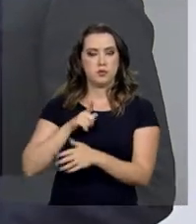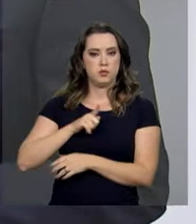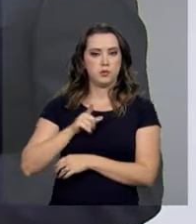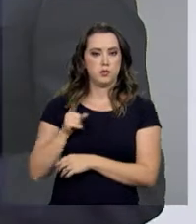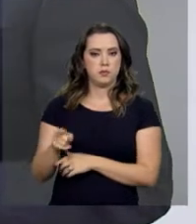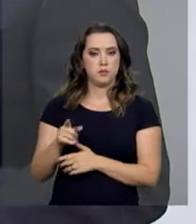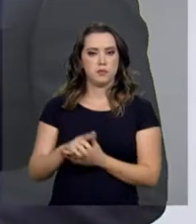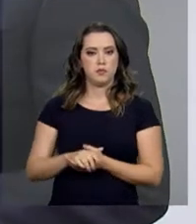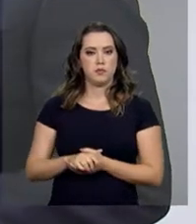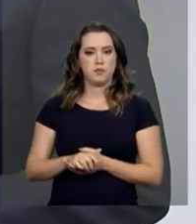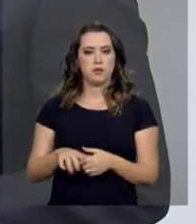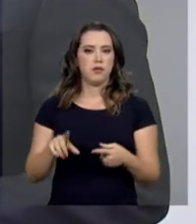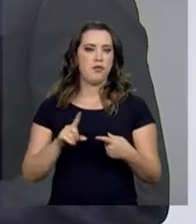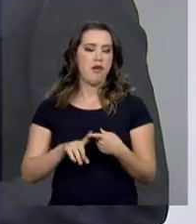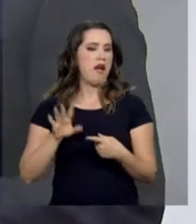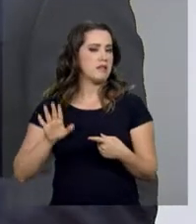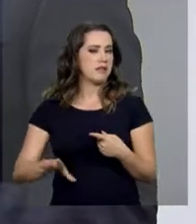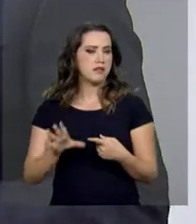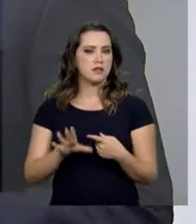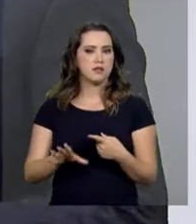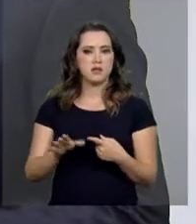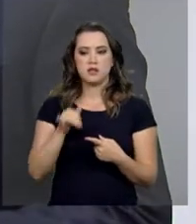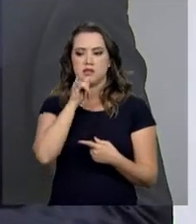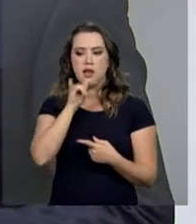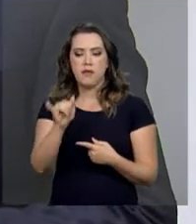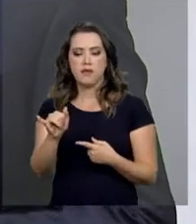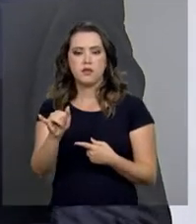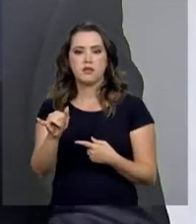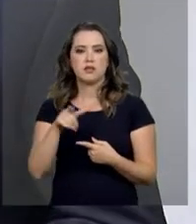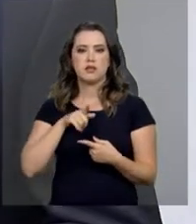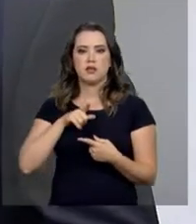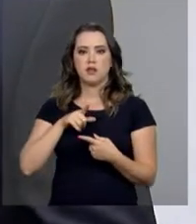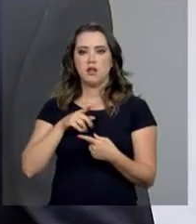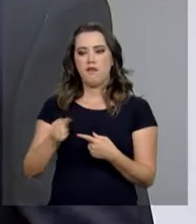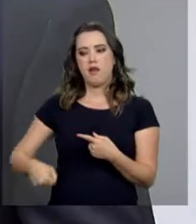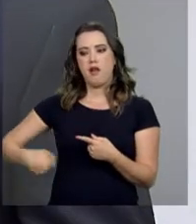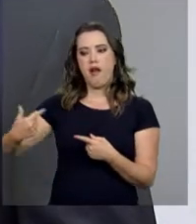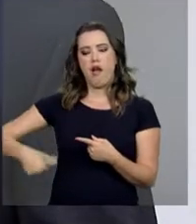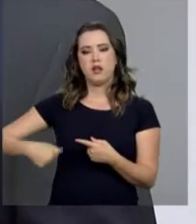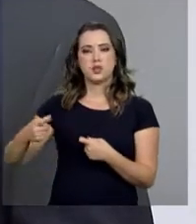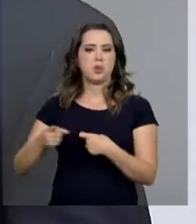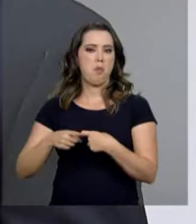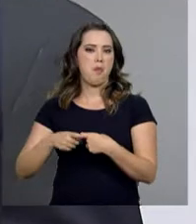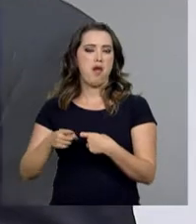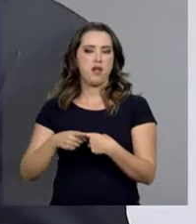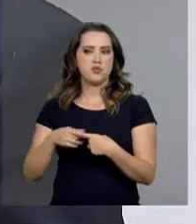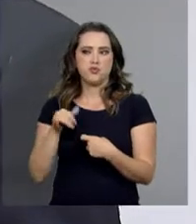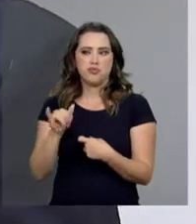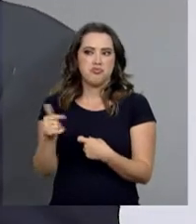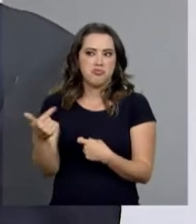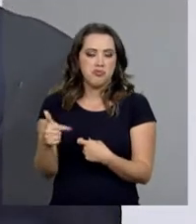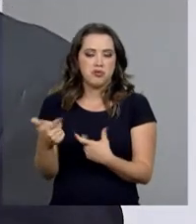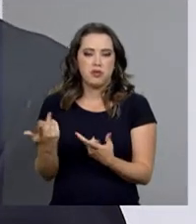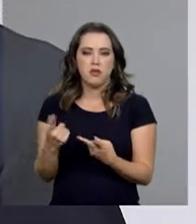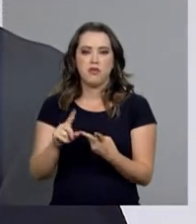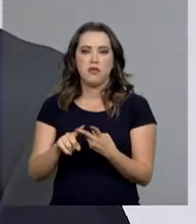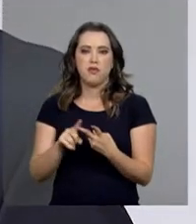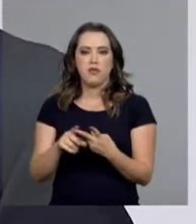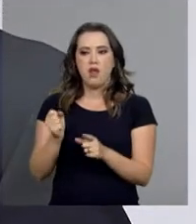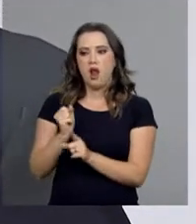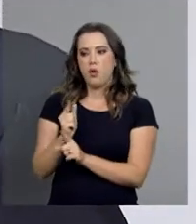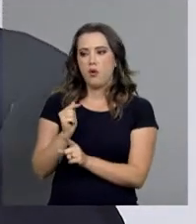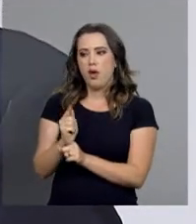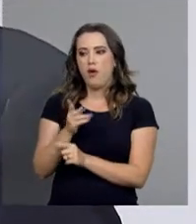despesas médicas inexistentes rendimentos que não são declaradas rendimentos de aluguéis rendimento de uma outra